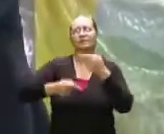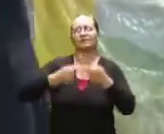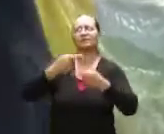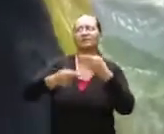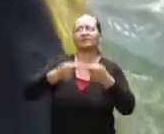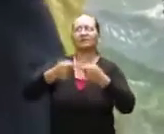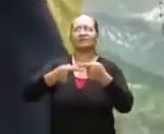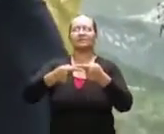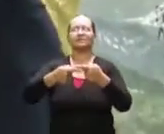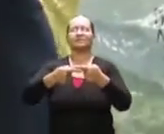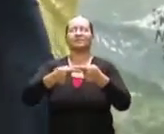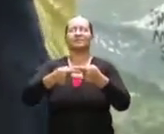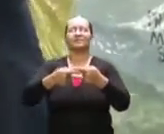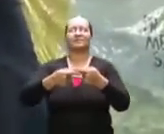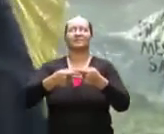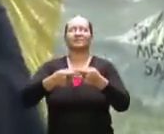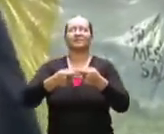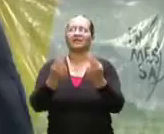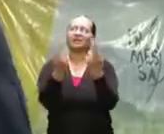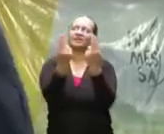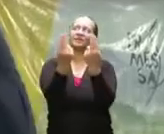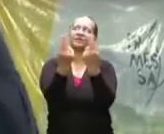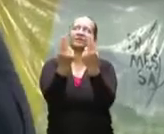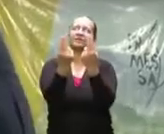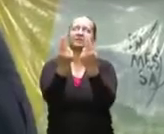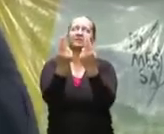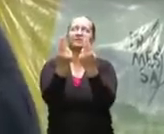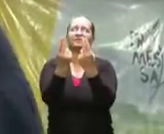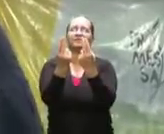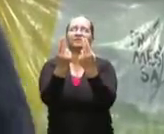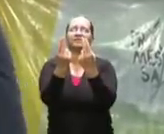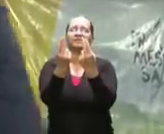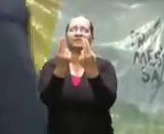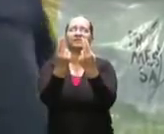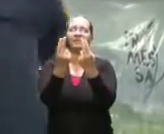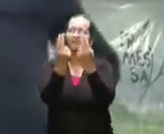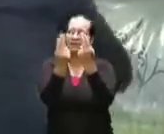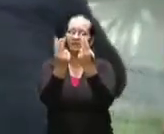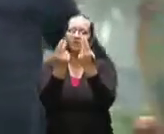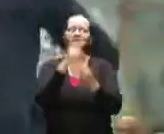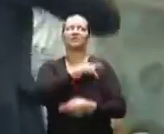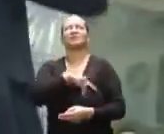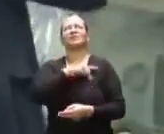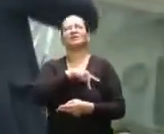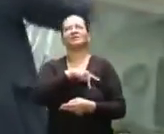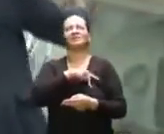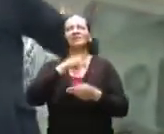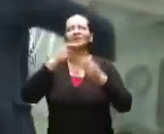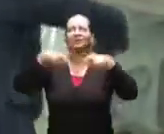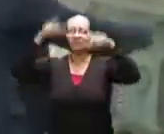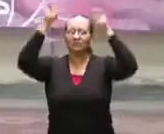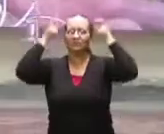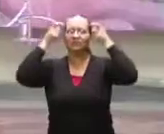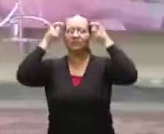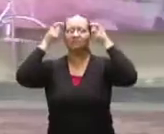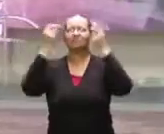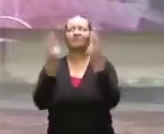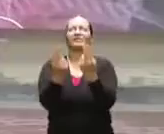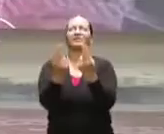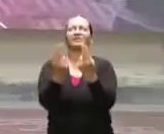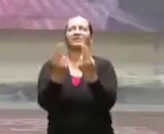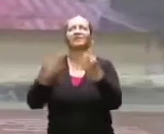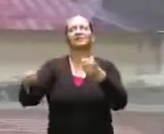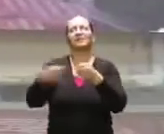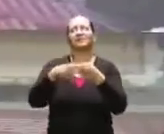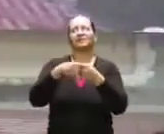hora. Mesmo assim, a mesma coroa de Paulo, a mesma coroa de Pedro, a mesma coroa